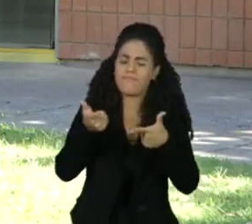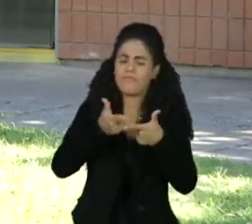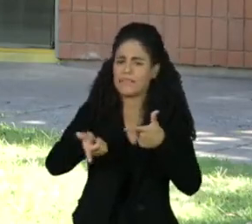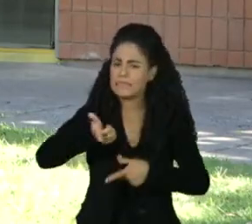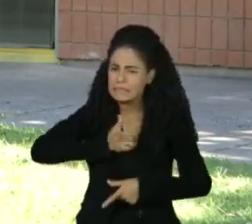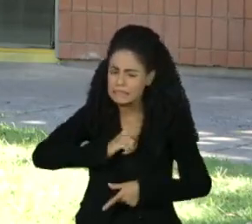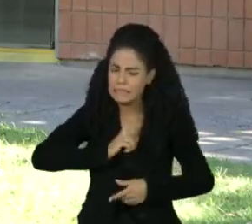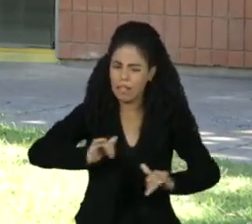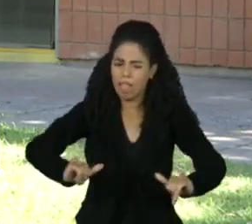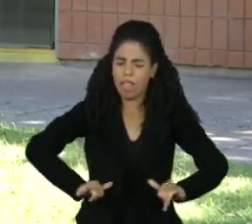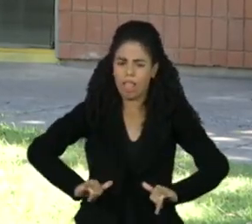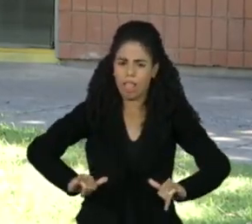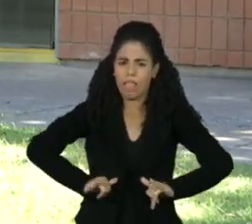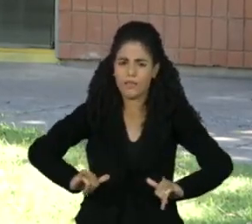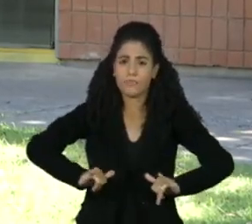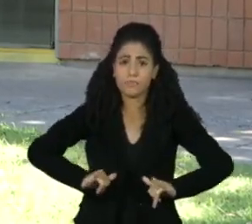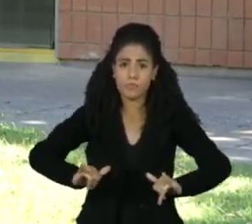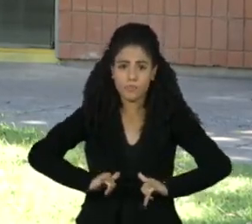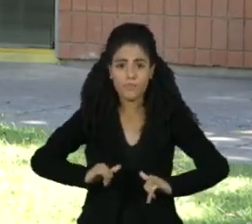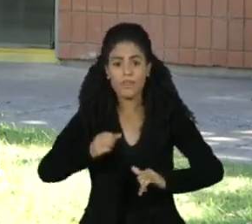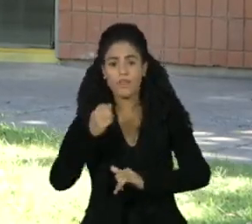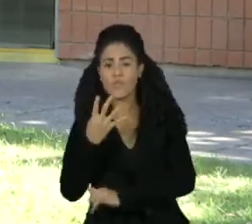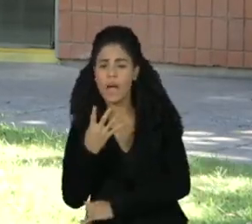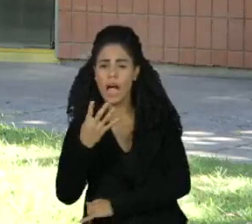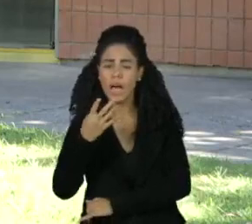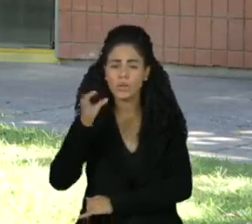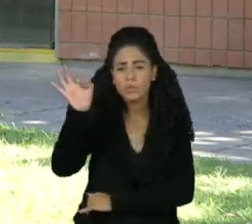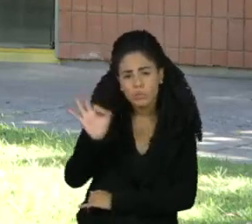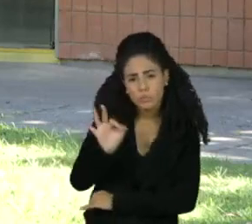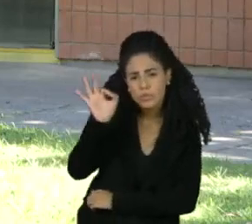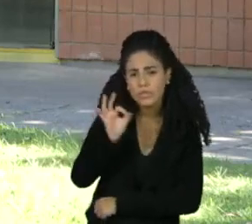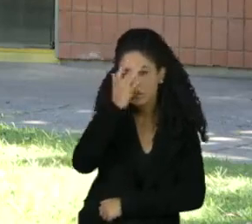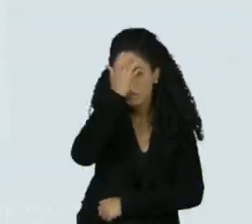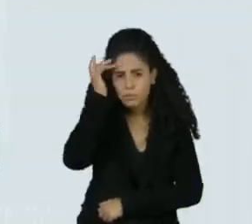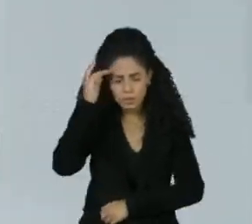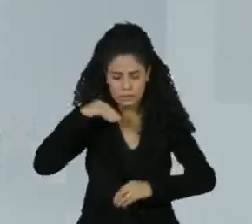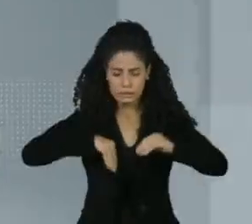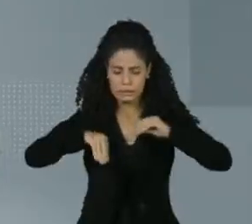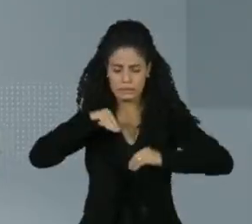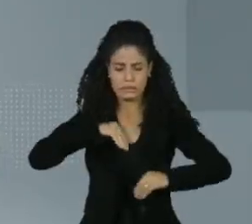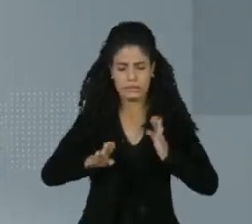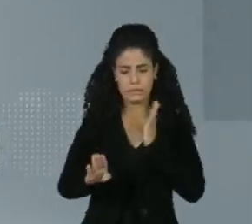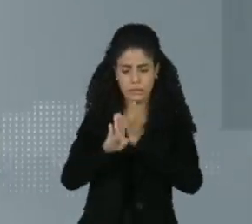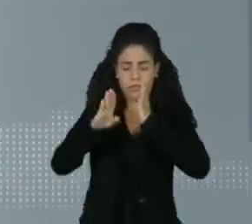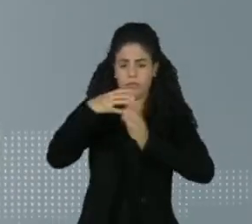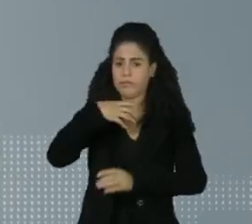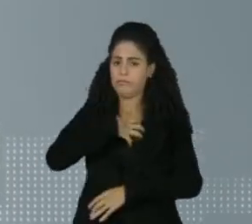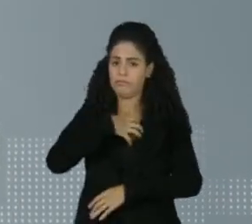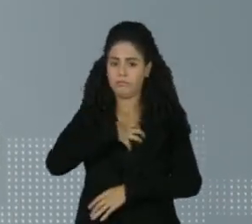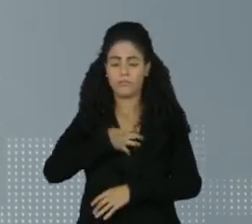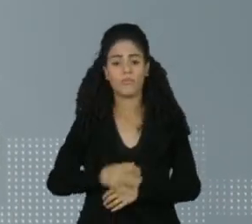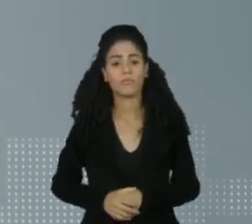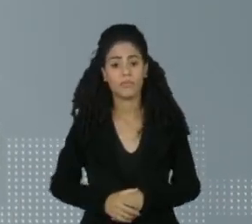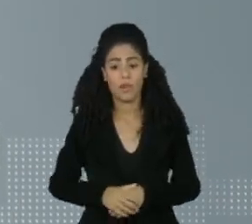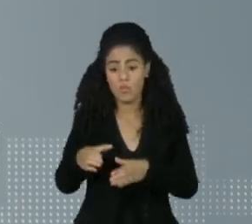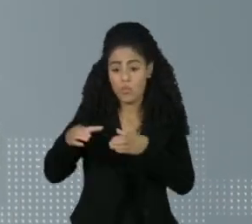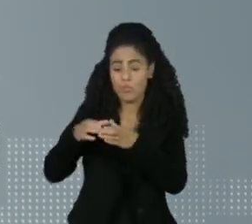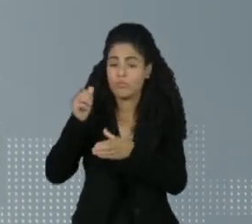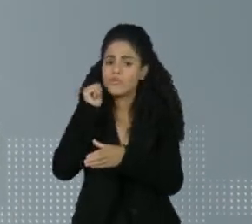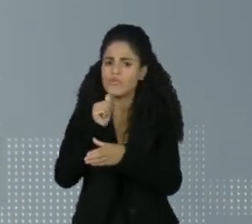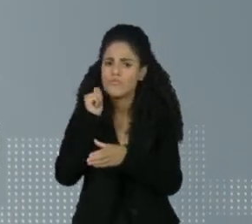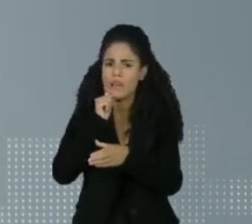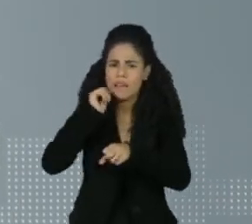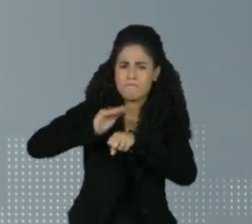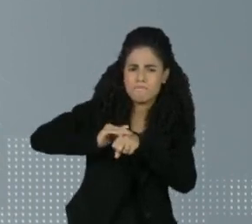supera até a média global, que é de 4% da população com a síndrome. O estudo indica que as mulheres são as mais afetadas